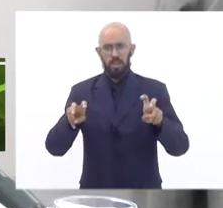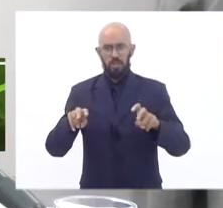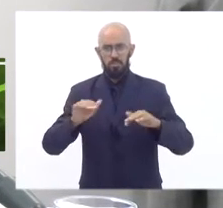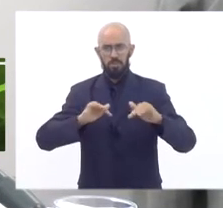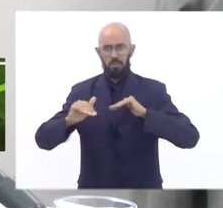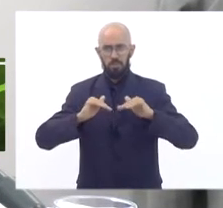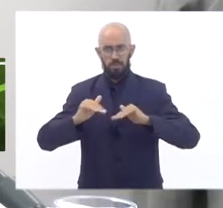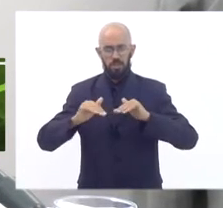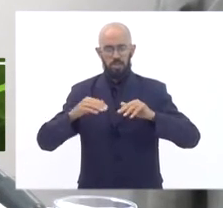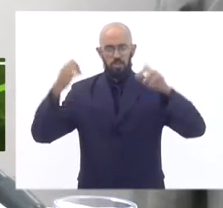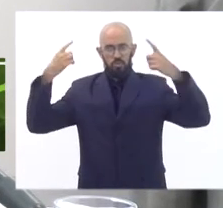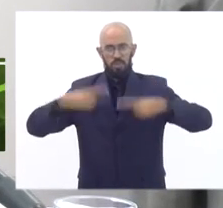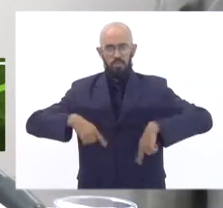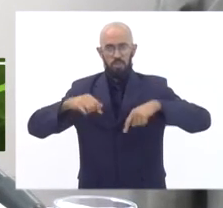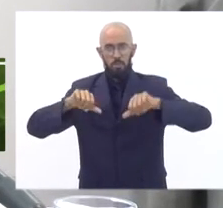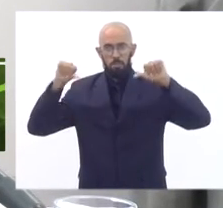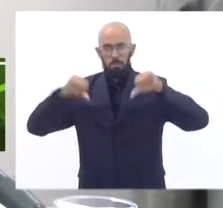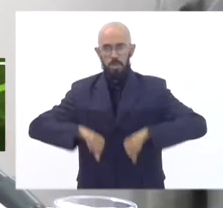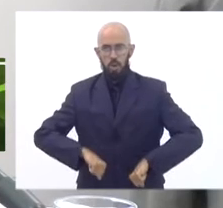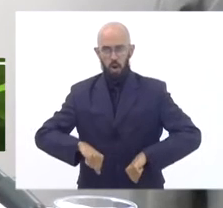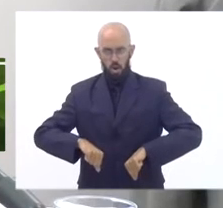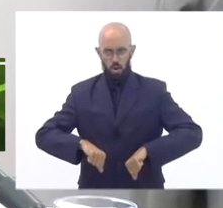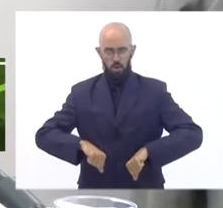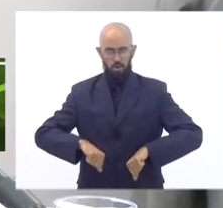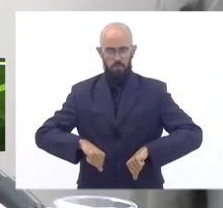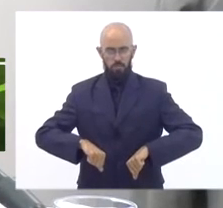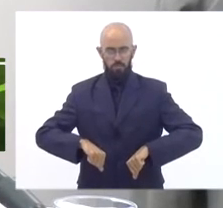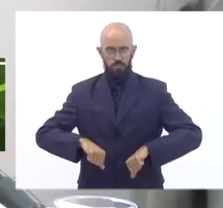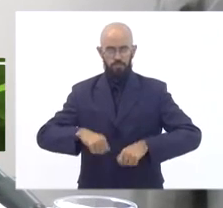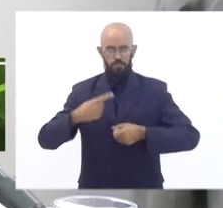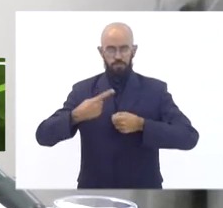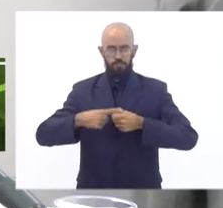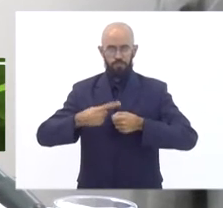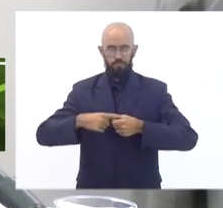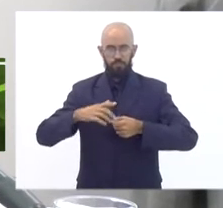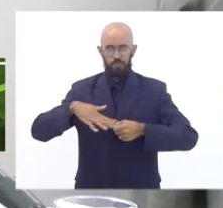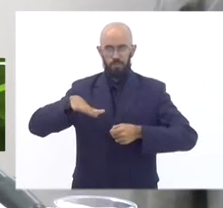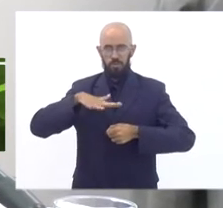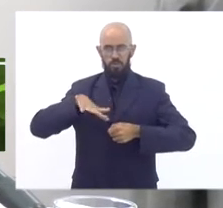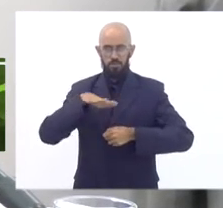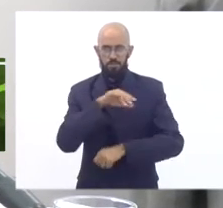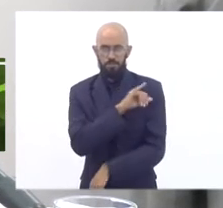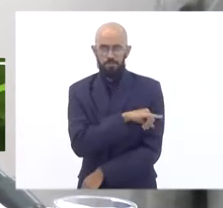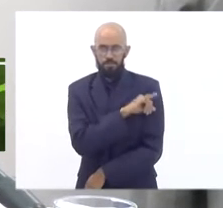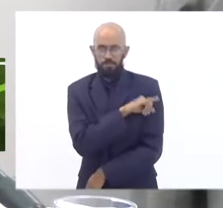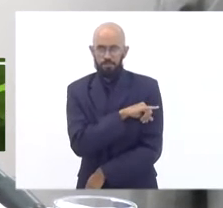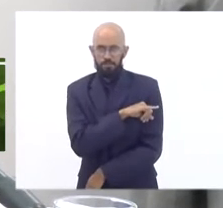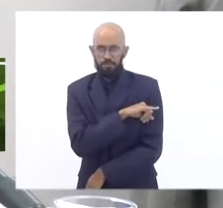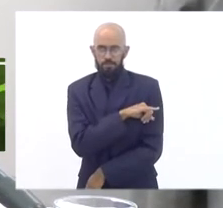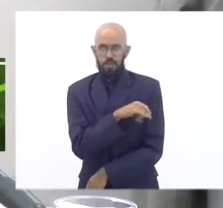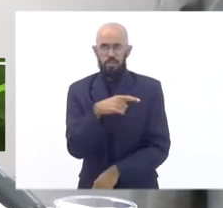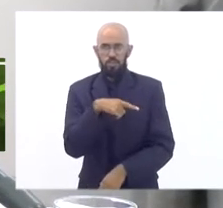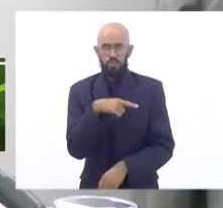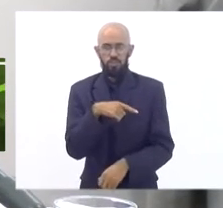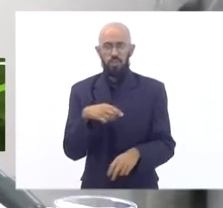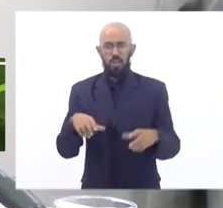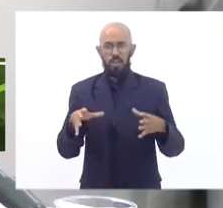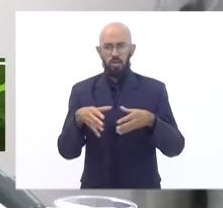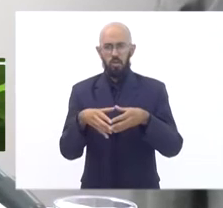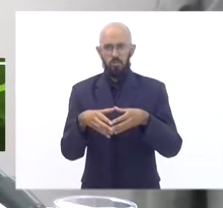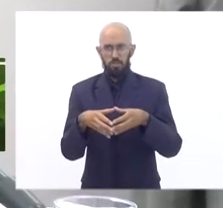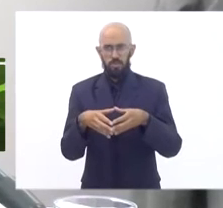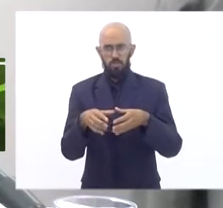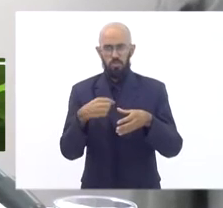desafios da região metropolitana do Rio de Janeiro. Aqui por acaso, nessa CPI, tem a composição da Comissão Especial da Região Metropolitana, por acaso, que